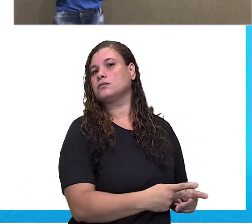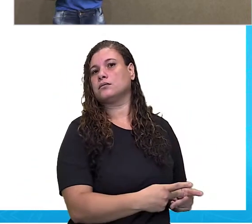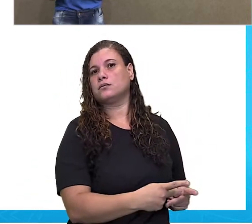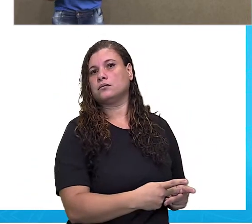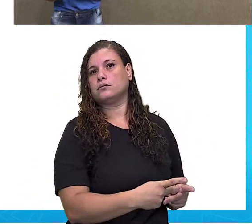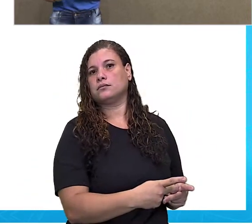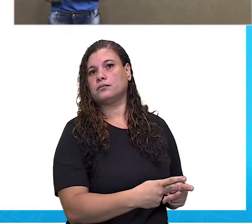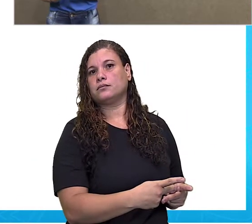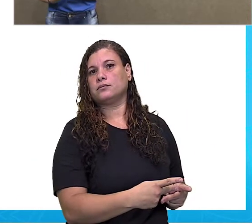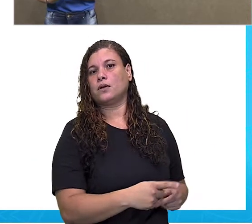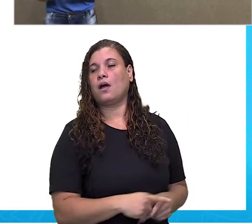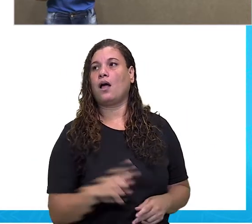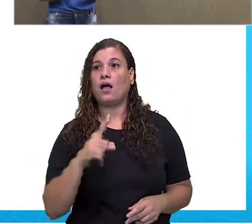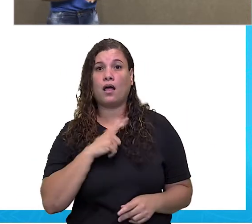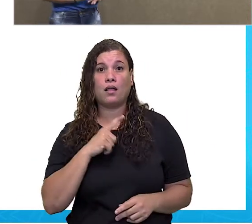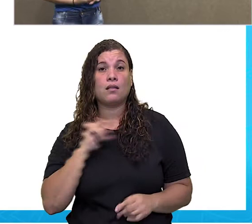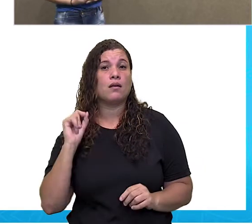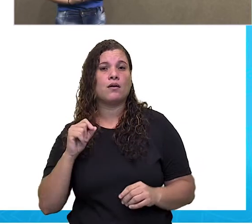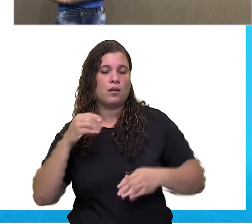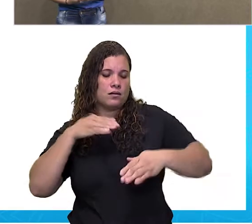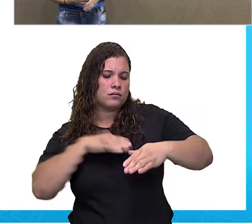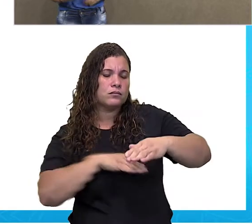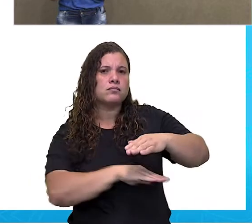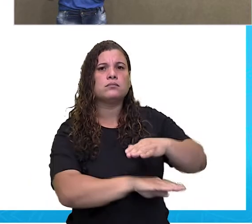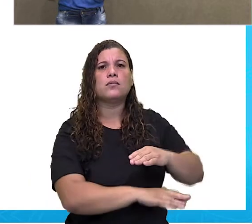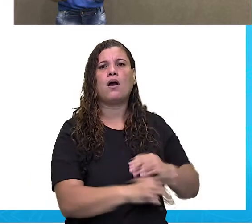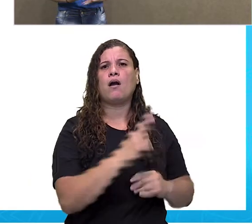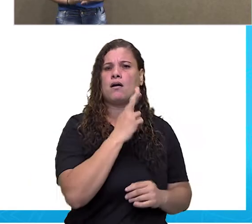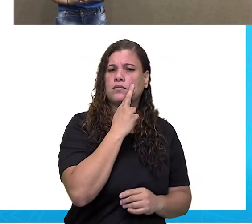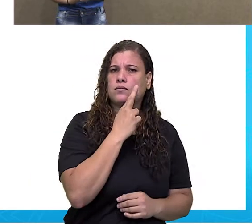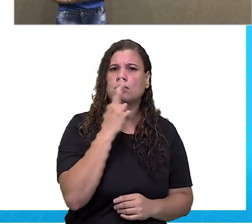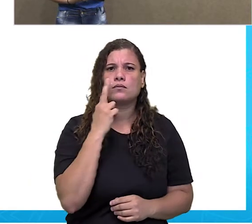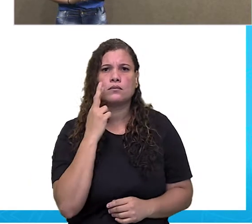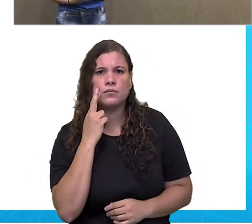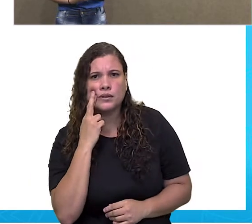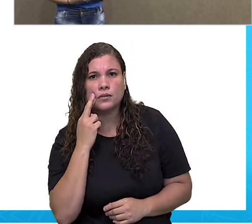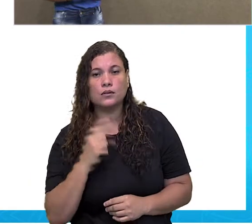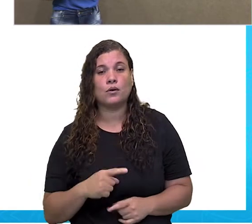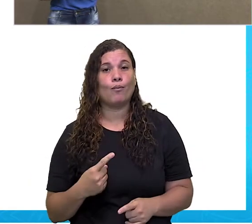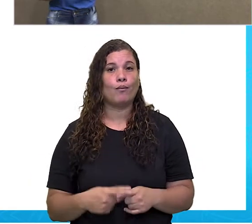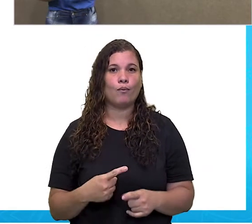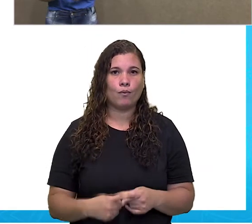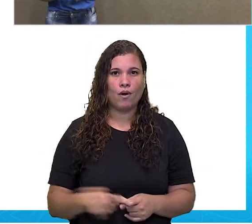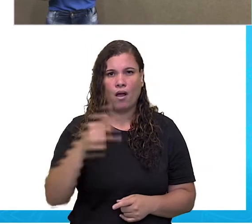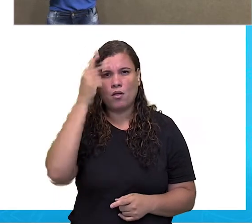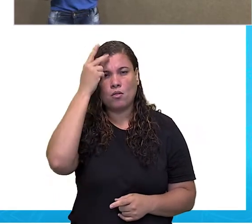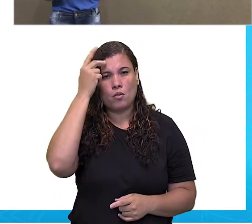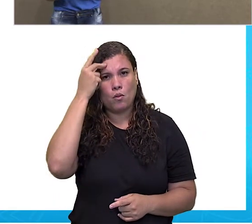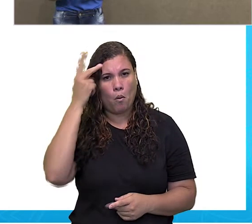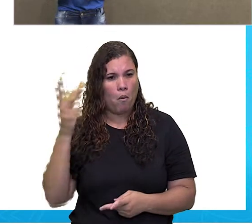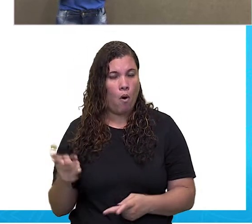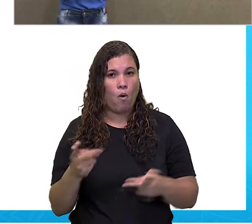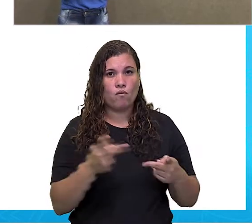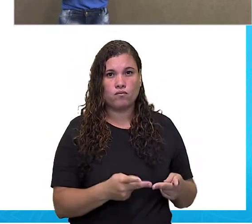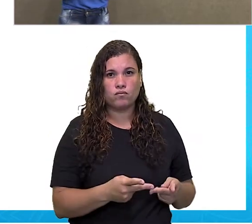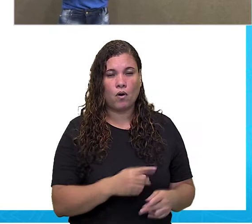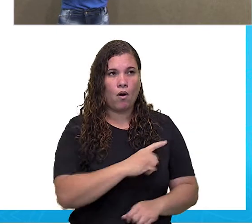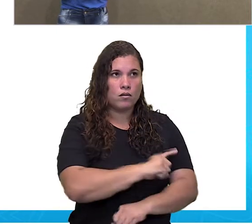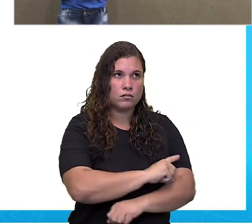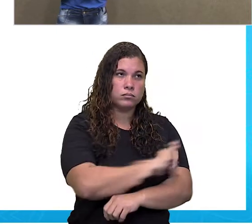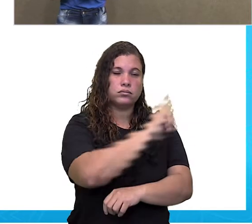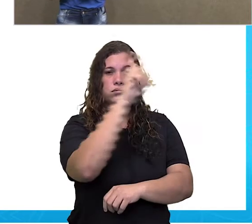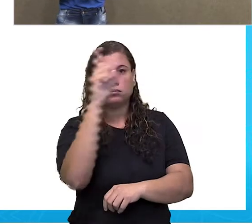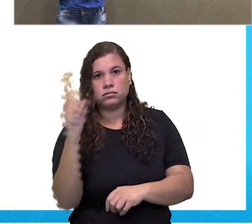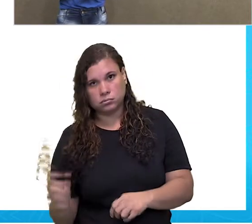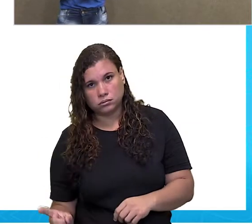tem local, restaurante para você comer, porque você vai passar o dia todo, mas tudo gira